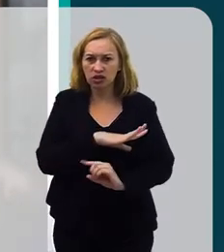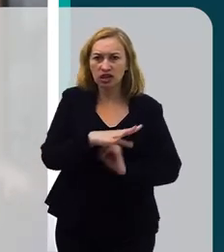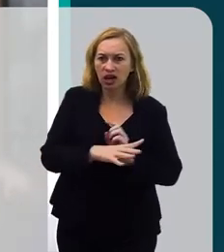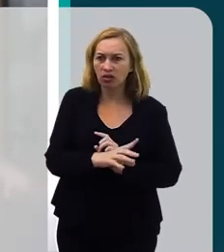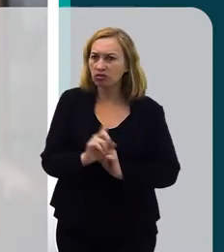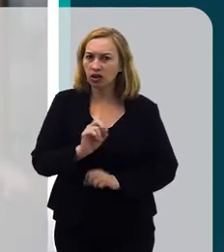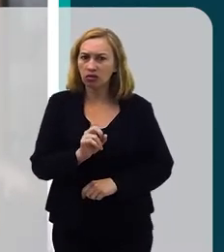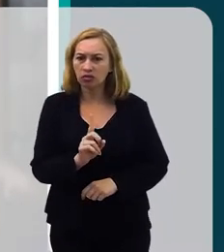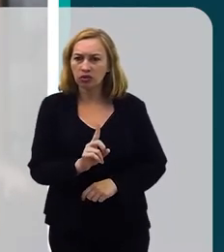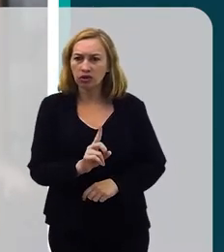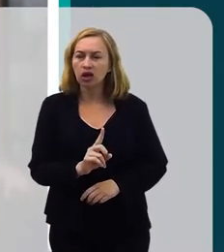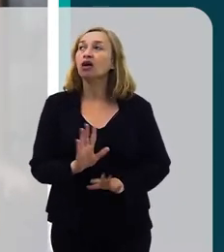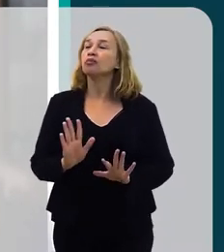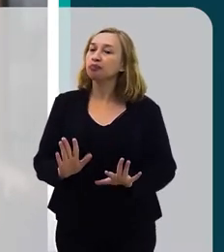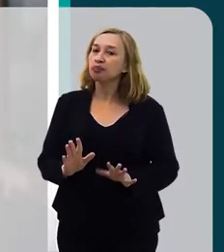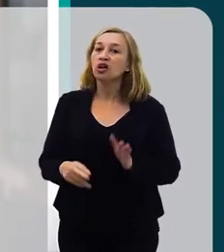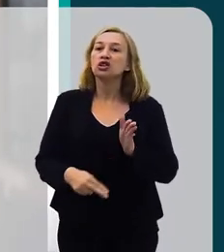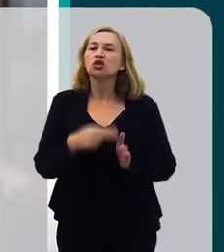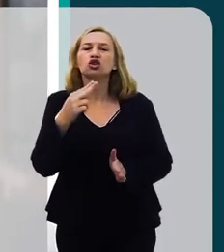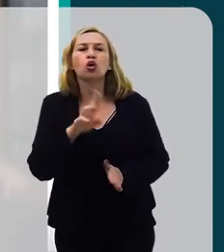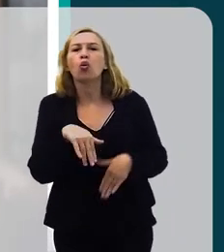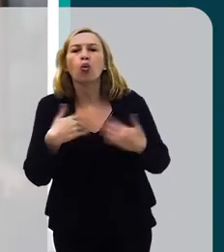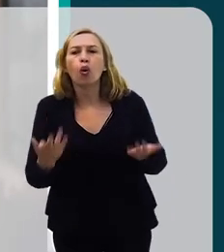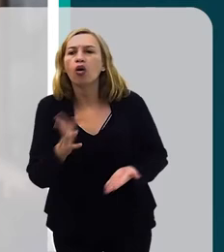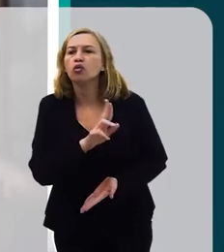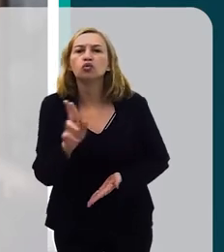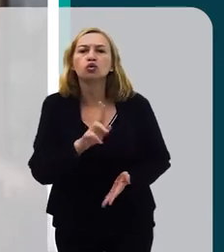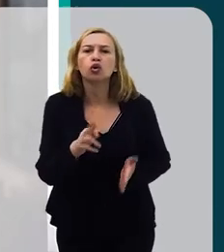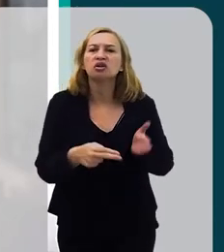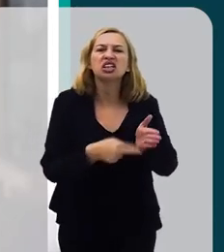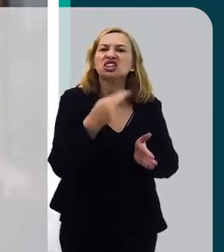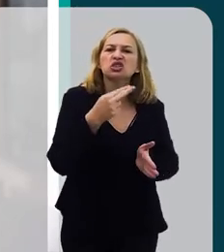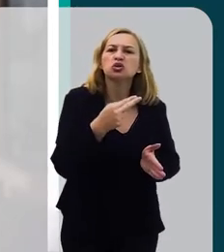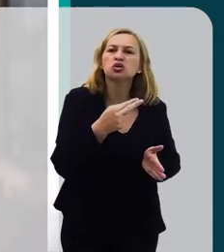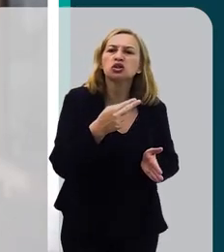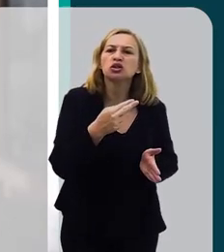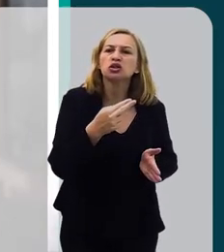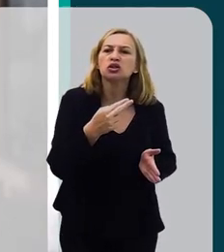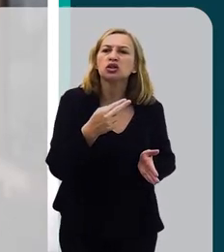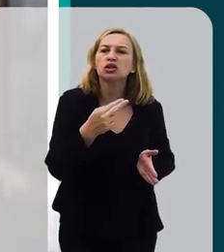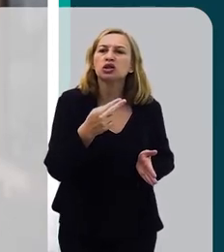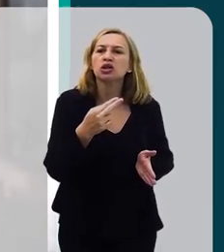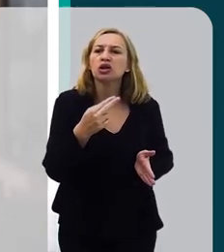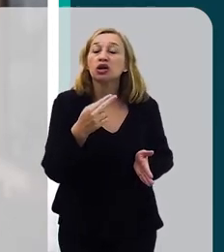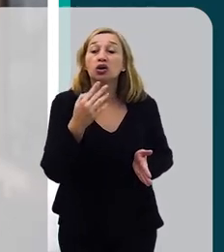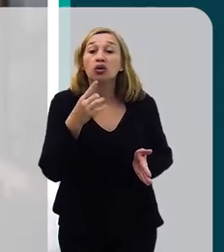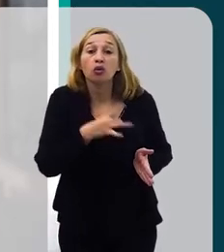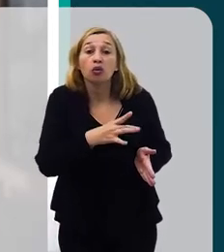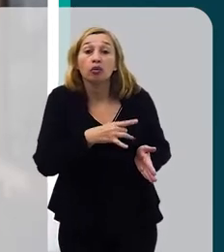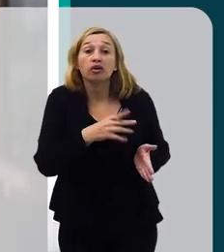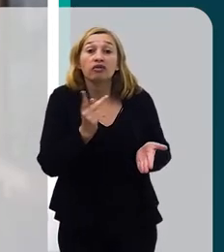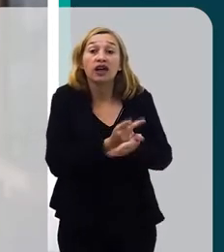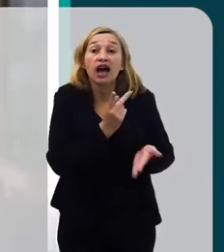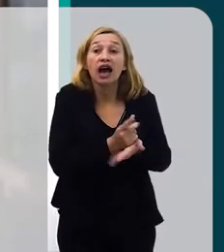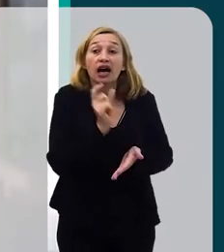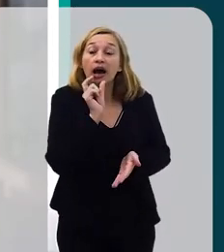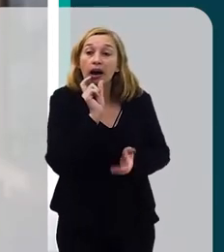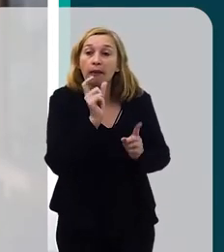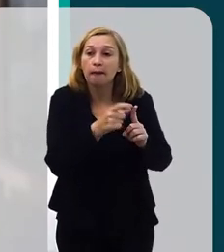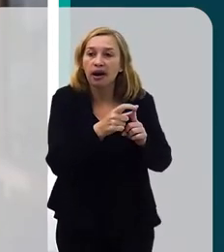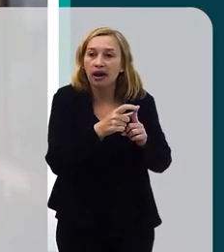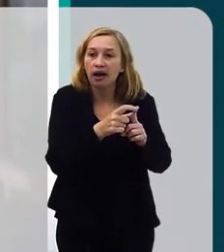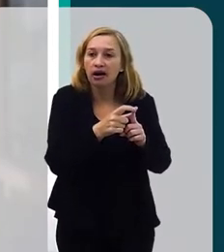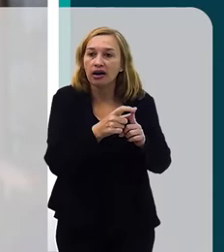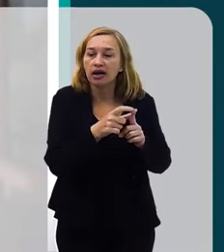direito do seu nome social, né? Não, não E precisa. falando em cirurgia, qual o nome dessa cirurgia? Que eu tô com medo de falar Sim.